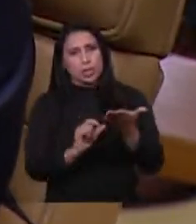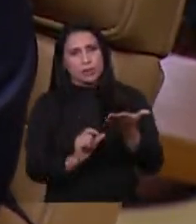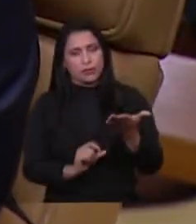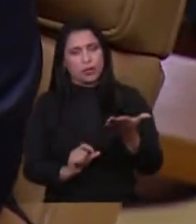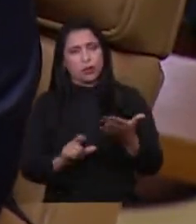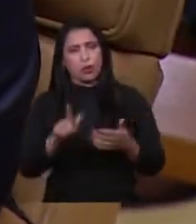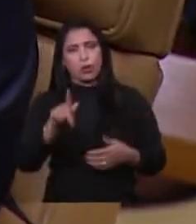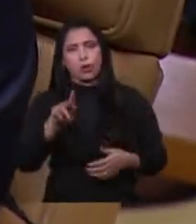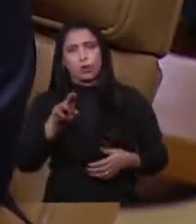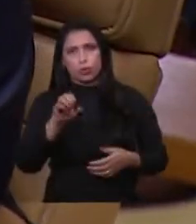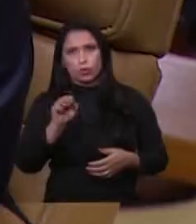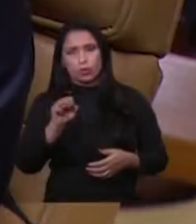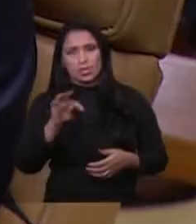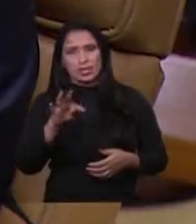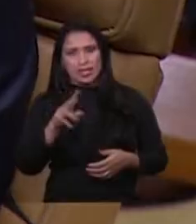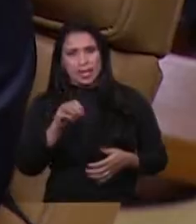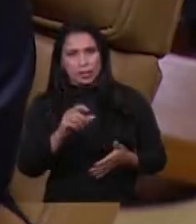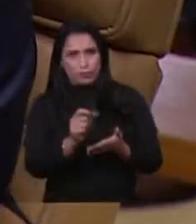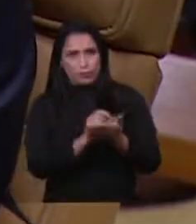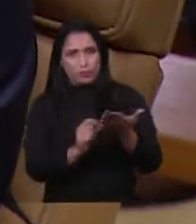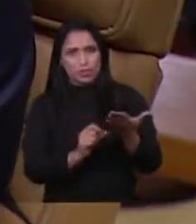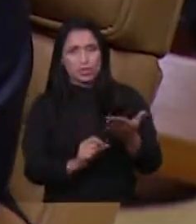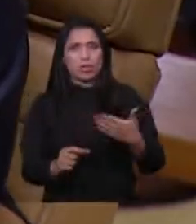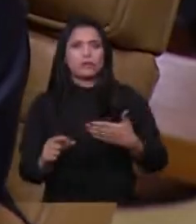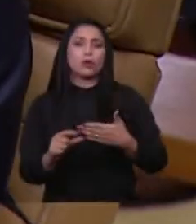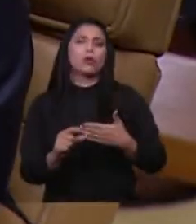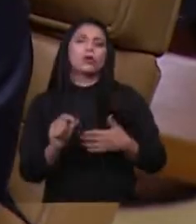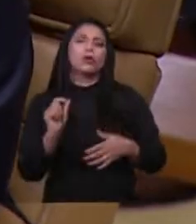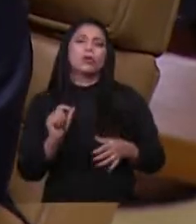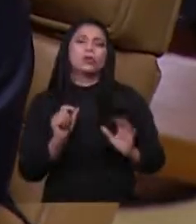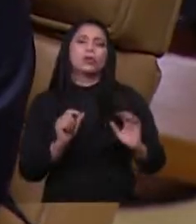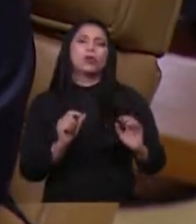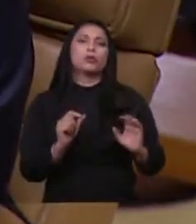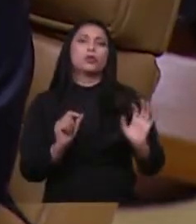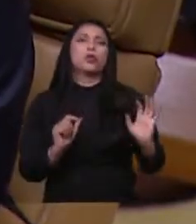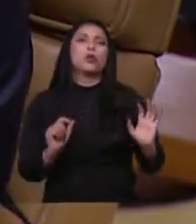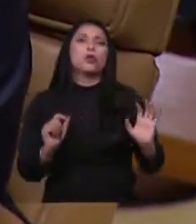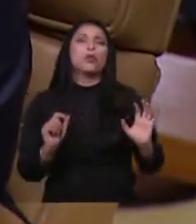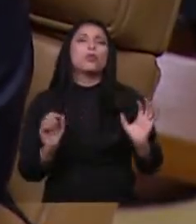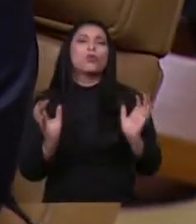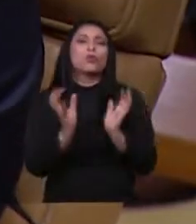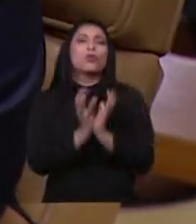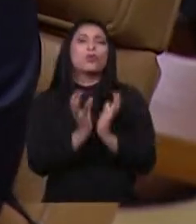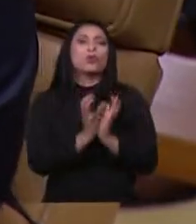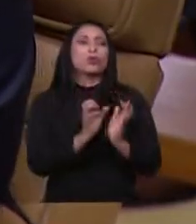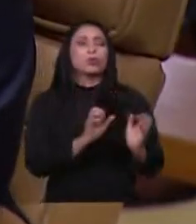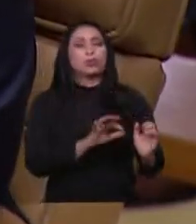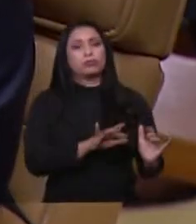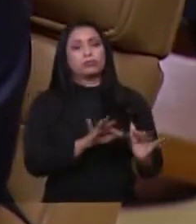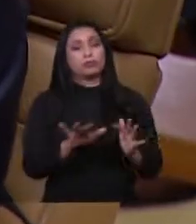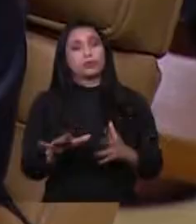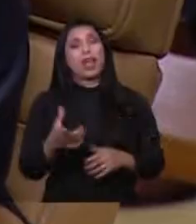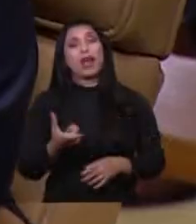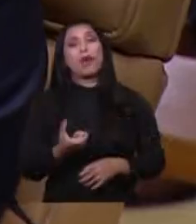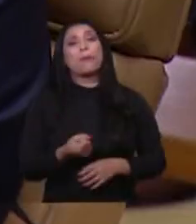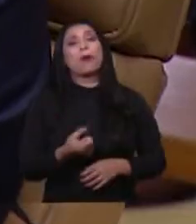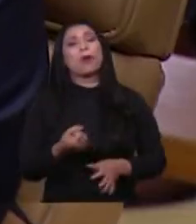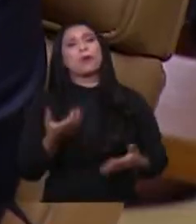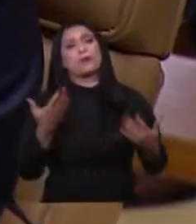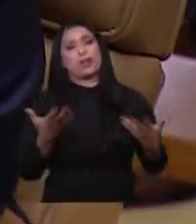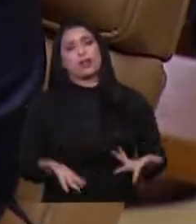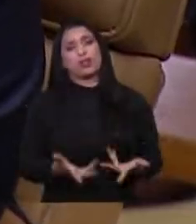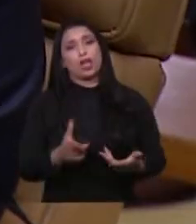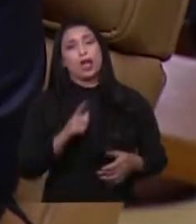prática dos crimes multitudinários é facilitada, e aí é que vem a covardia, é que ela é facilitada